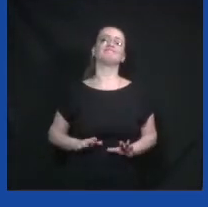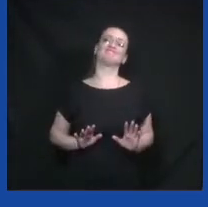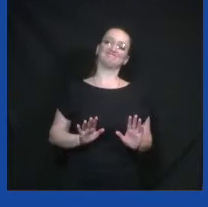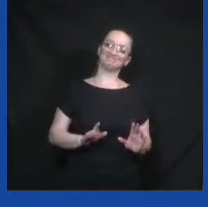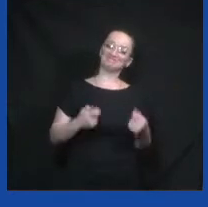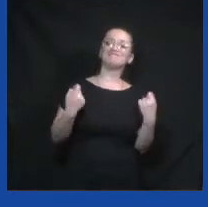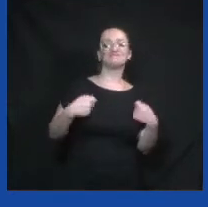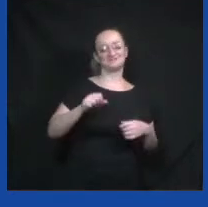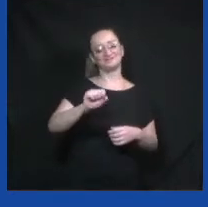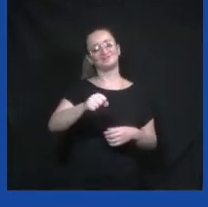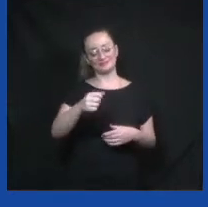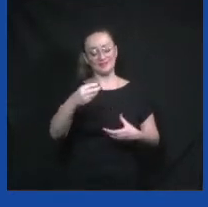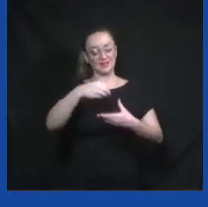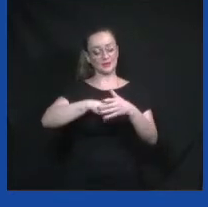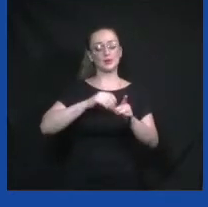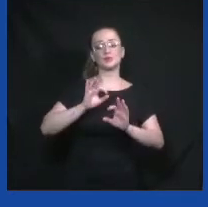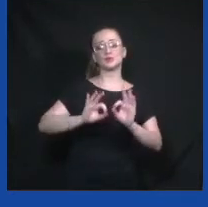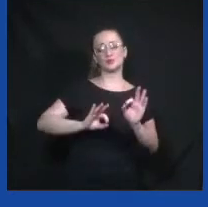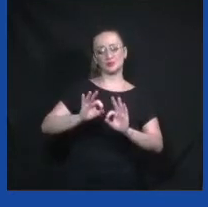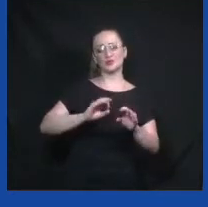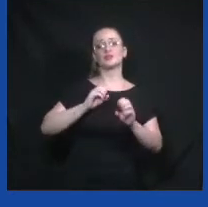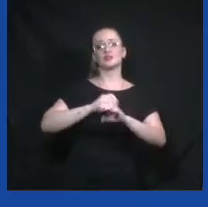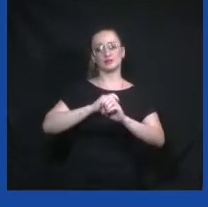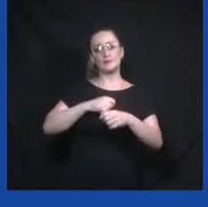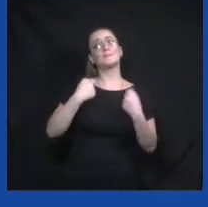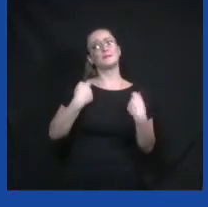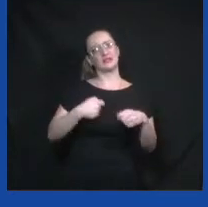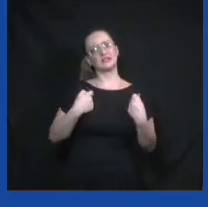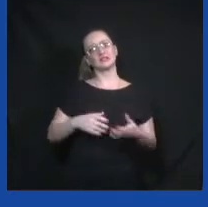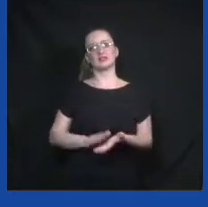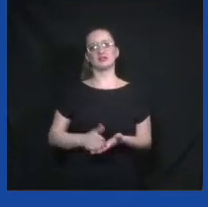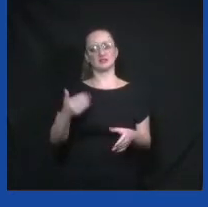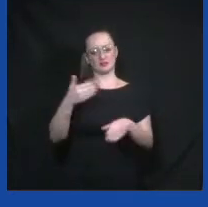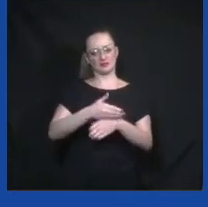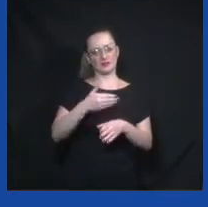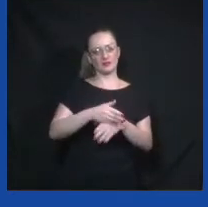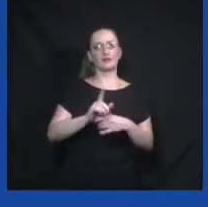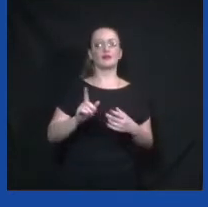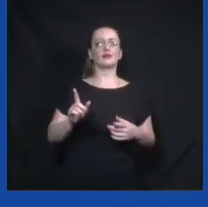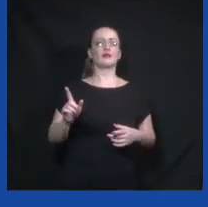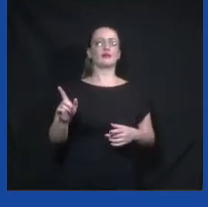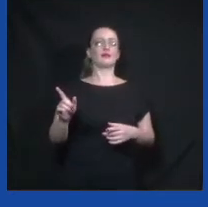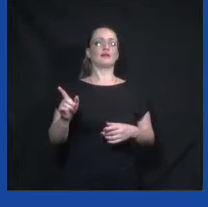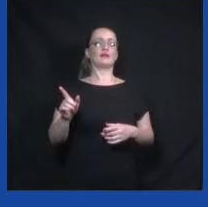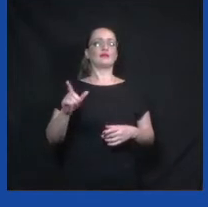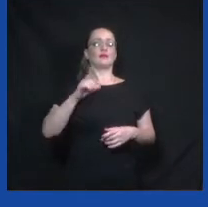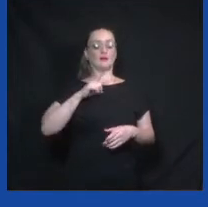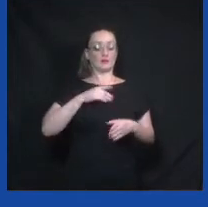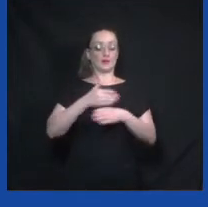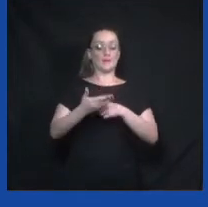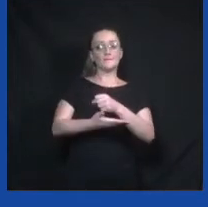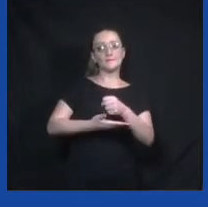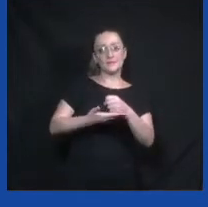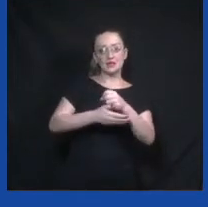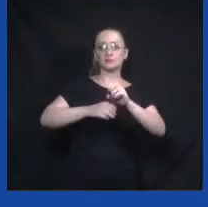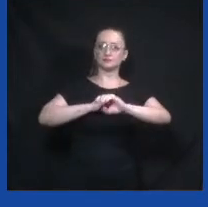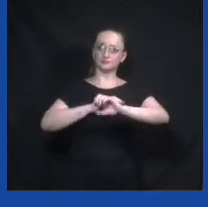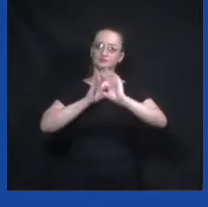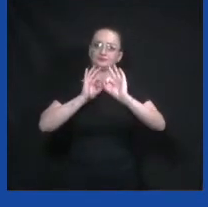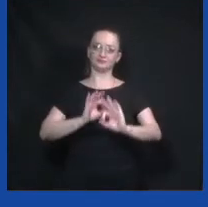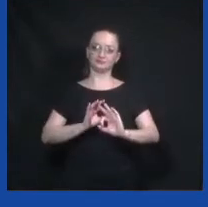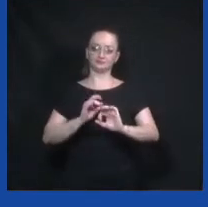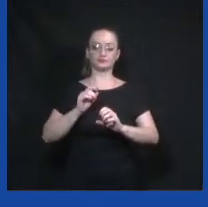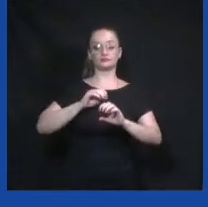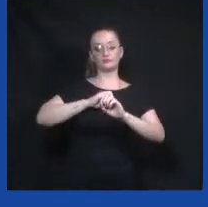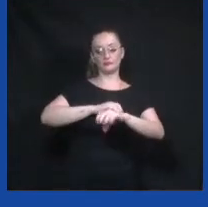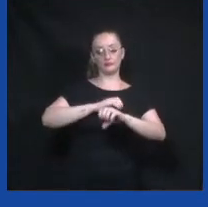parte do nosso projeto educacional de nação. Tem que fazer parte daquilo que a gente entende como, né, parte basilar da educação. E a educação para a cidadania